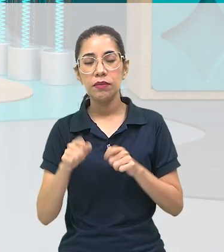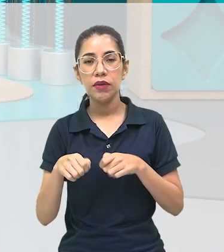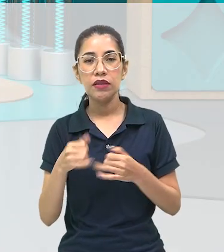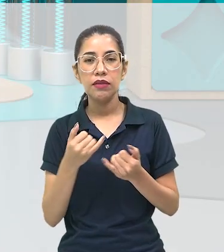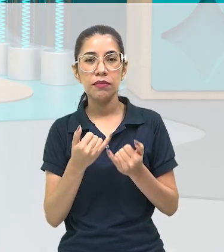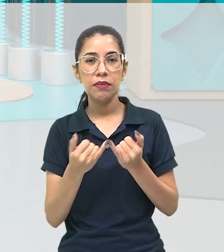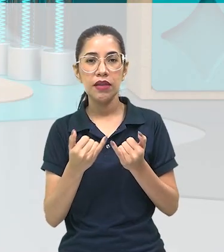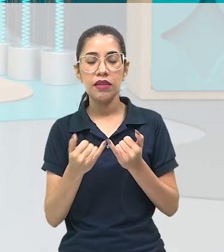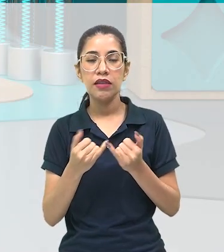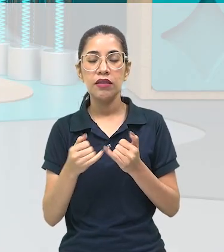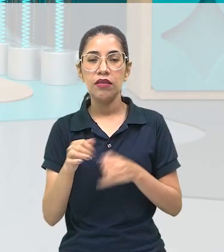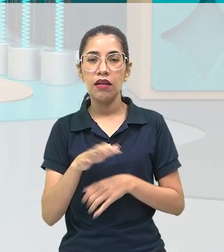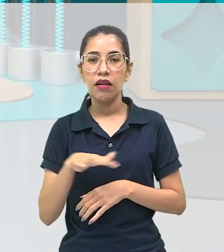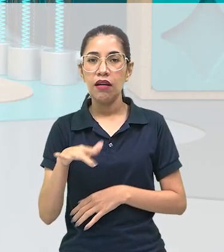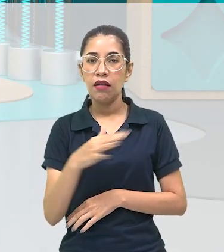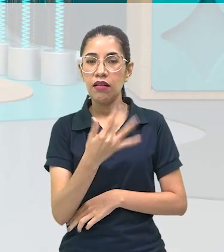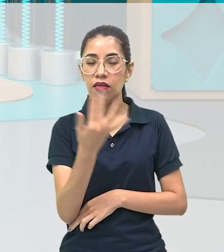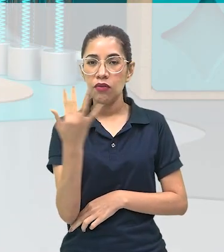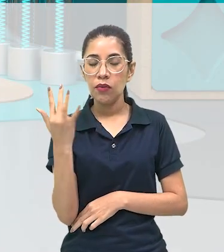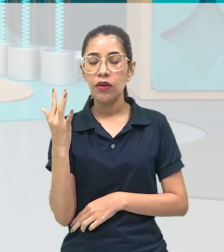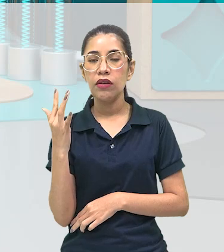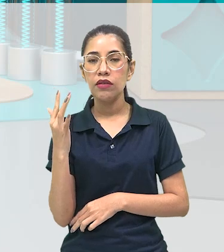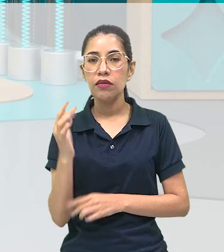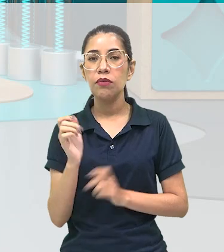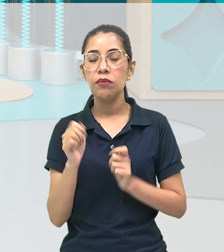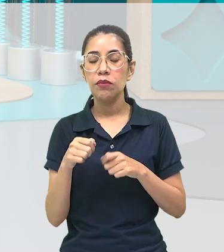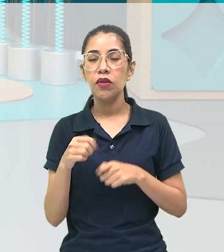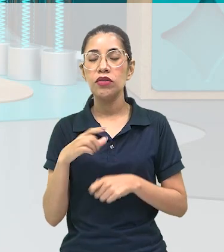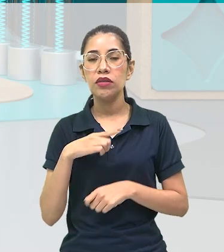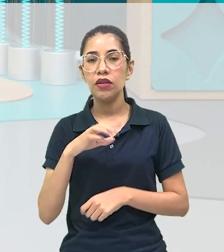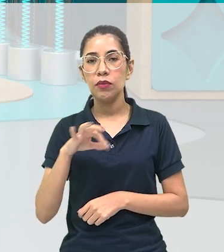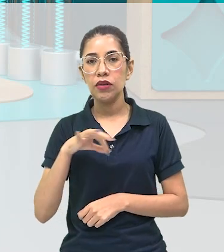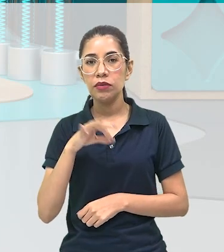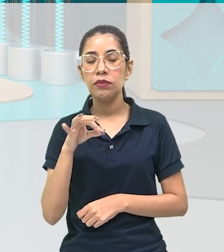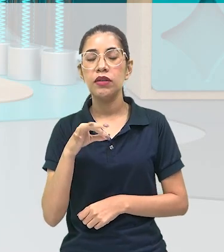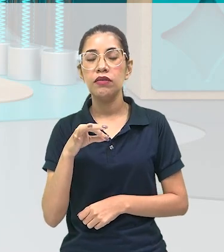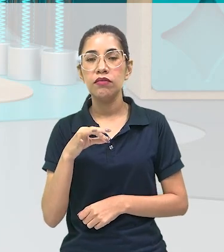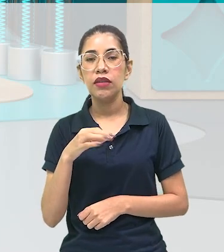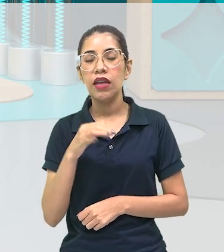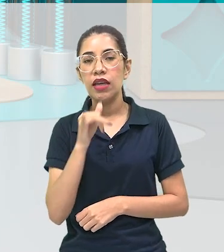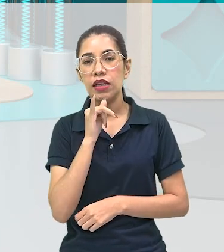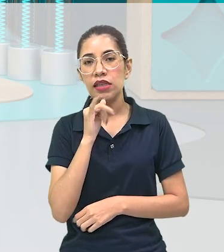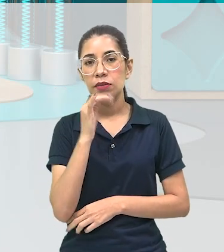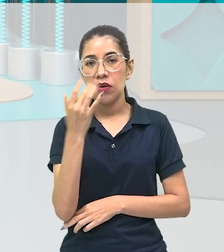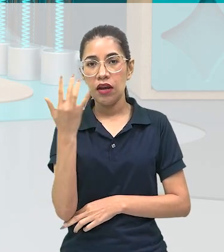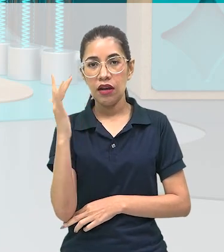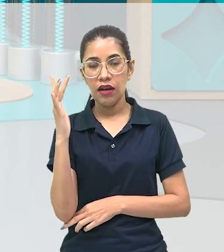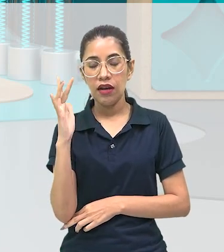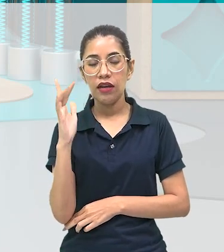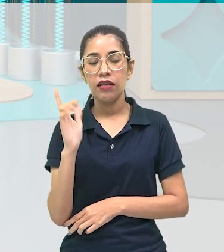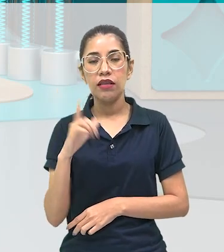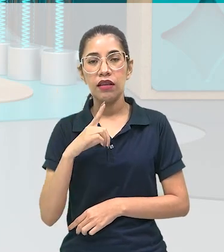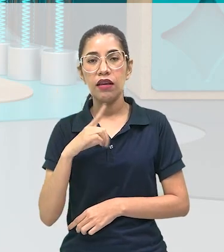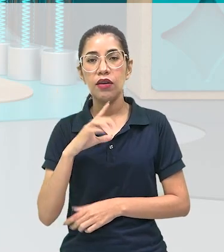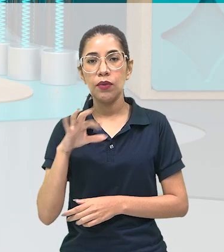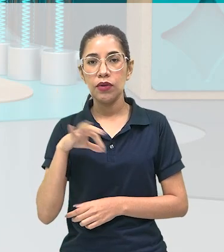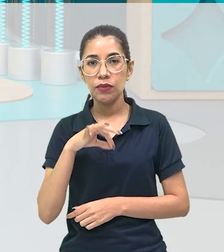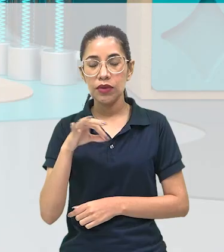ser tudo na natureza, tudo para eles pode ter um espírito divino dentro, uma árvore pode ter um espírito divino